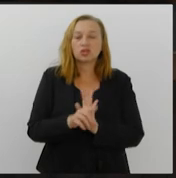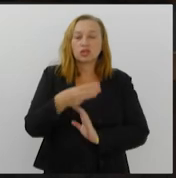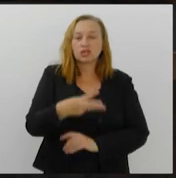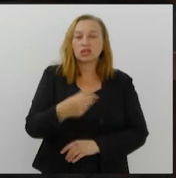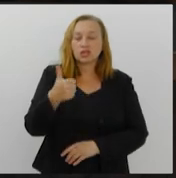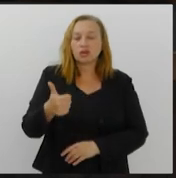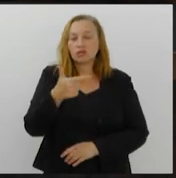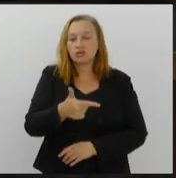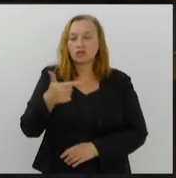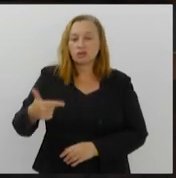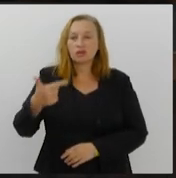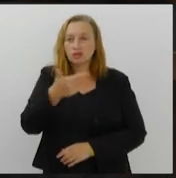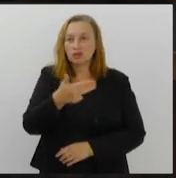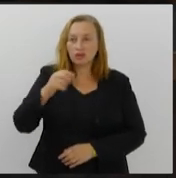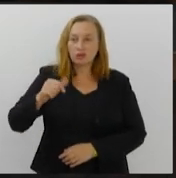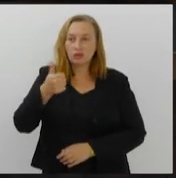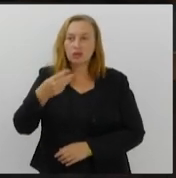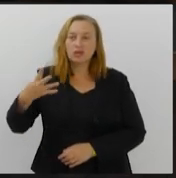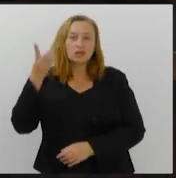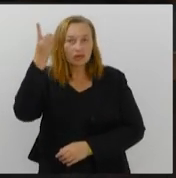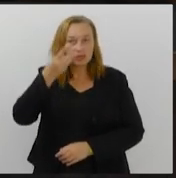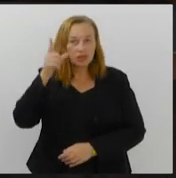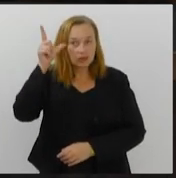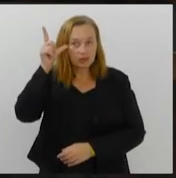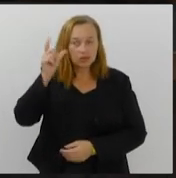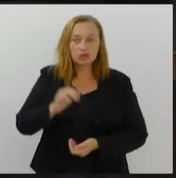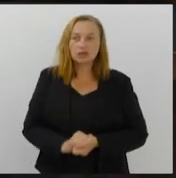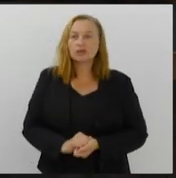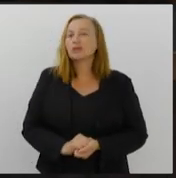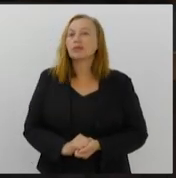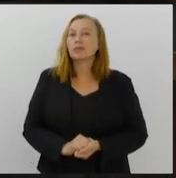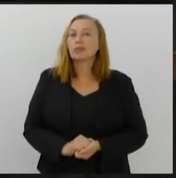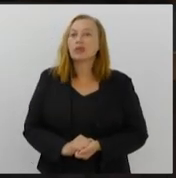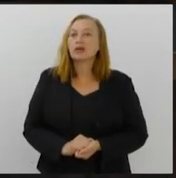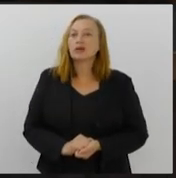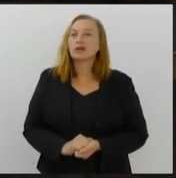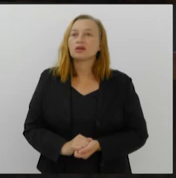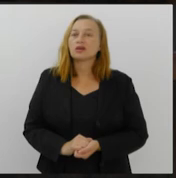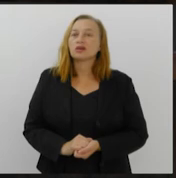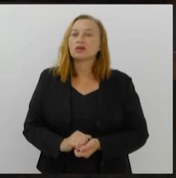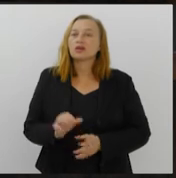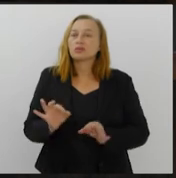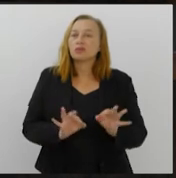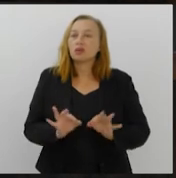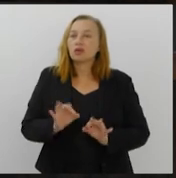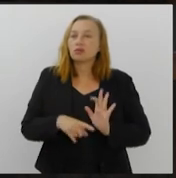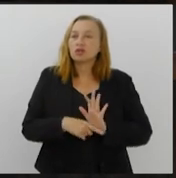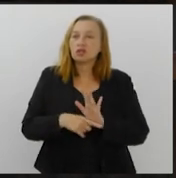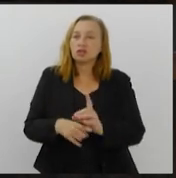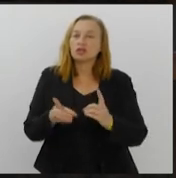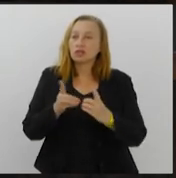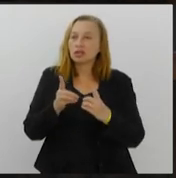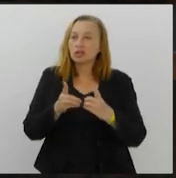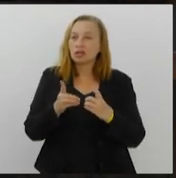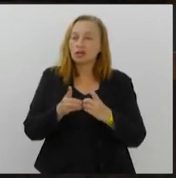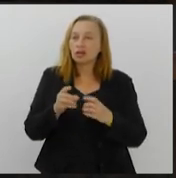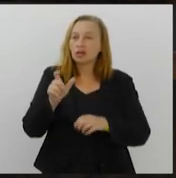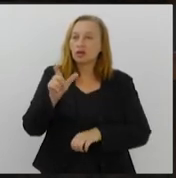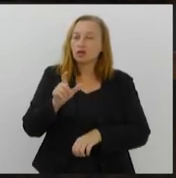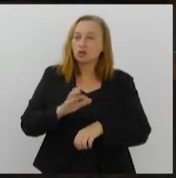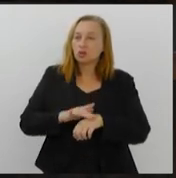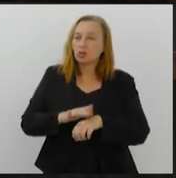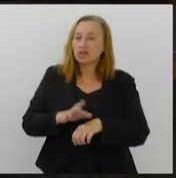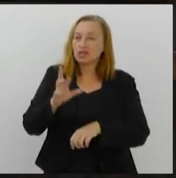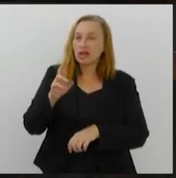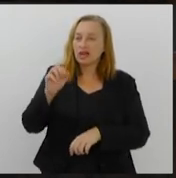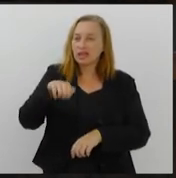número 3122, de 24, de autoria da deputada Lucinha, que institui o programa Fluminense de atendimento às pessoas com doença renal no